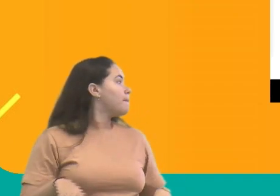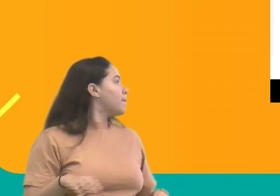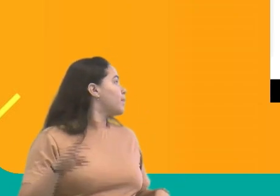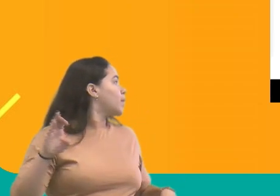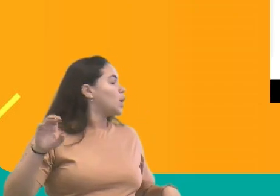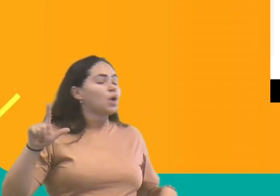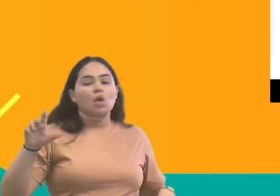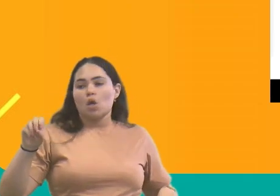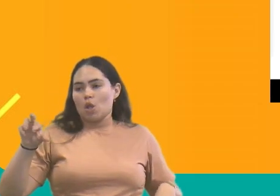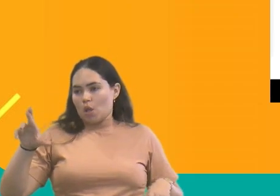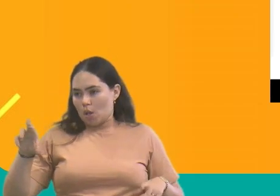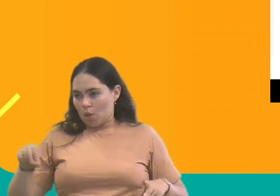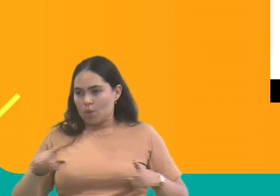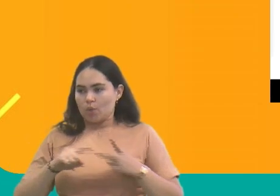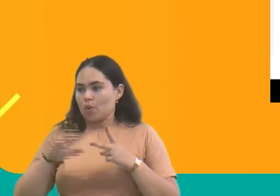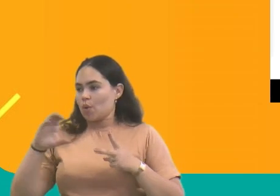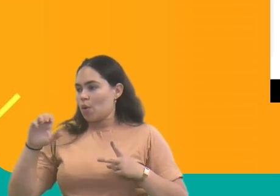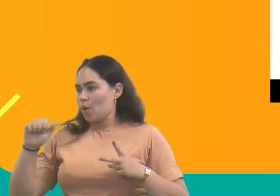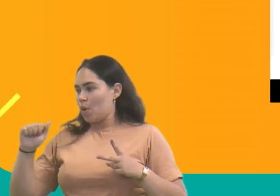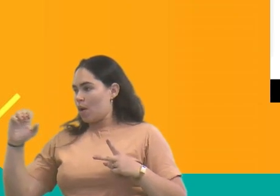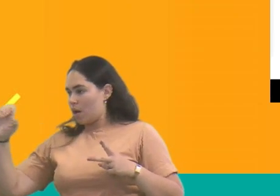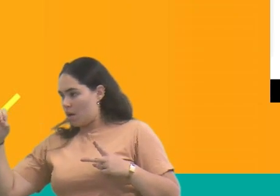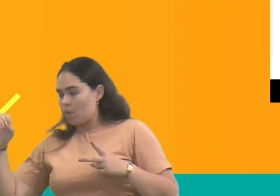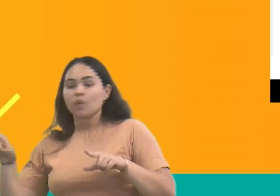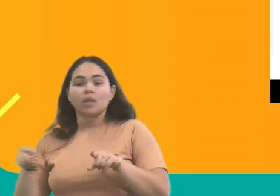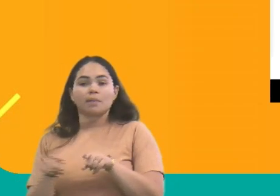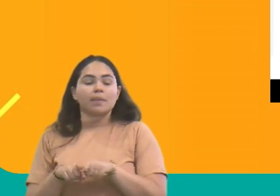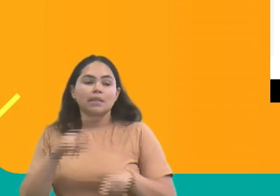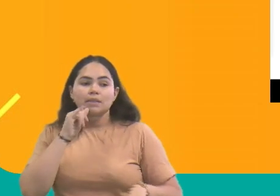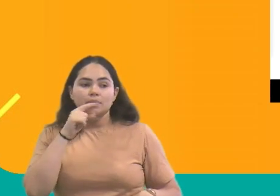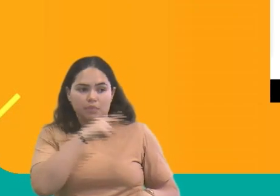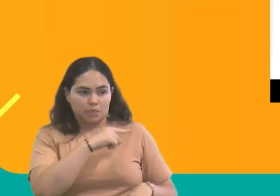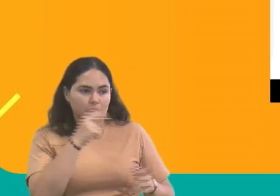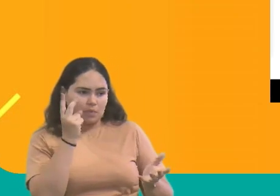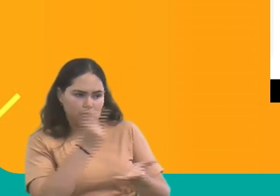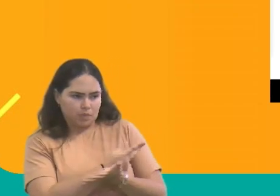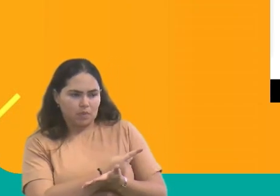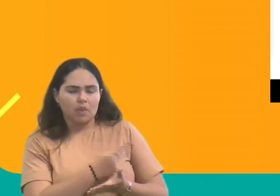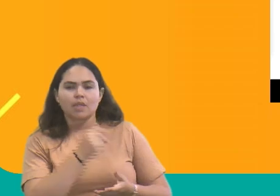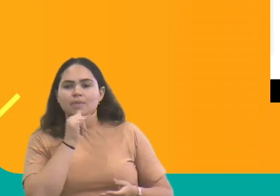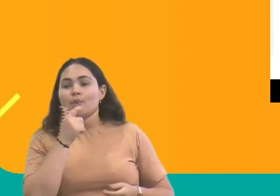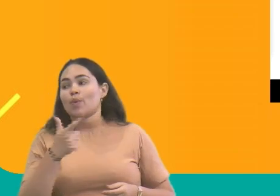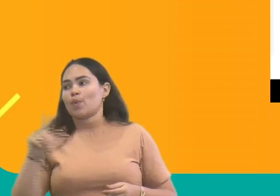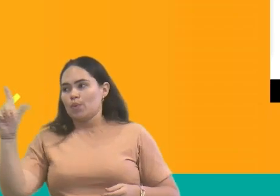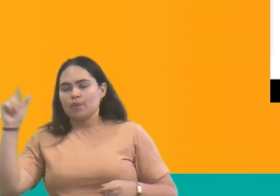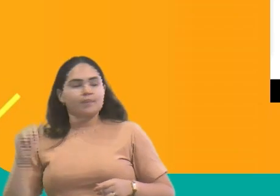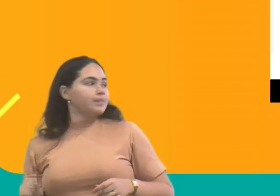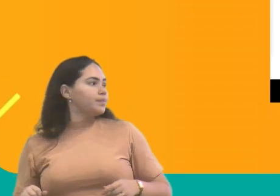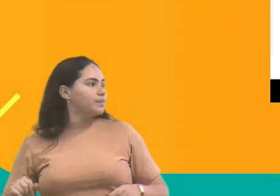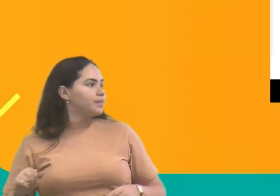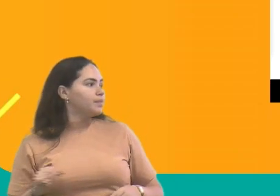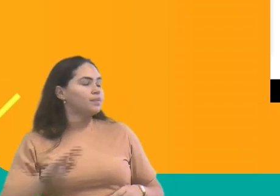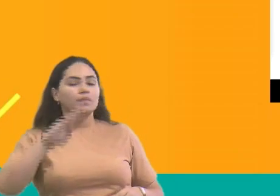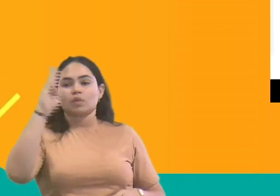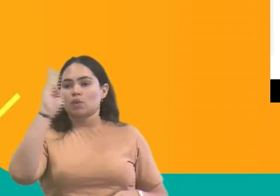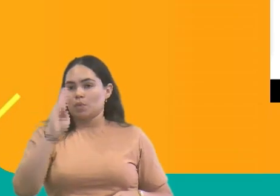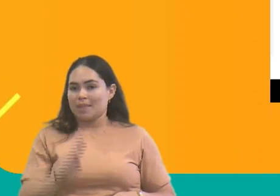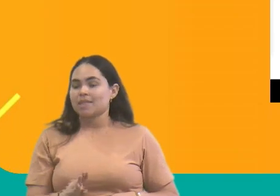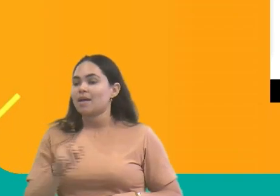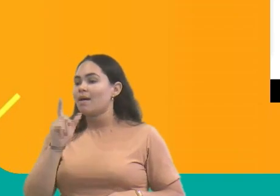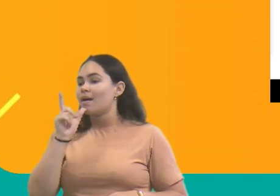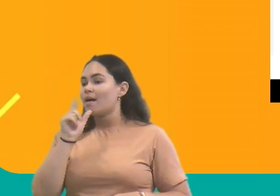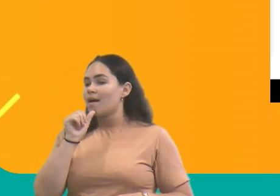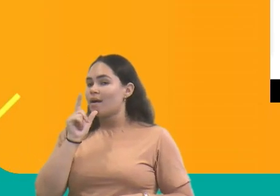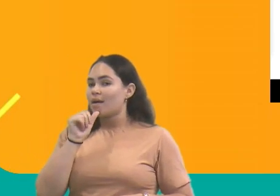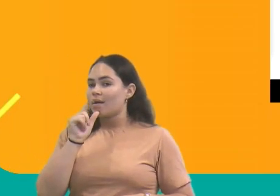e taca cal. E especificamente, não é para essa questão, mas é para outras que já apareceu. No Brasil, a água